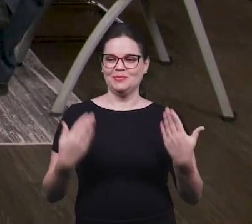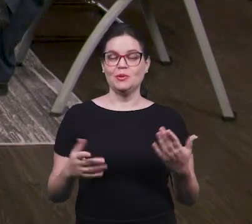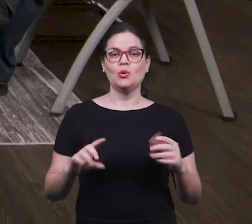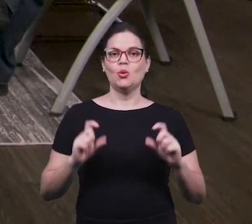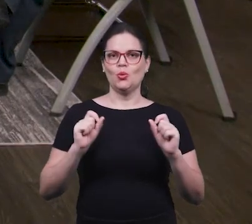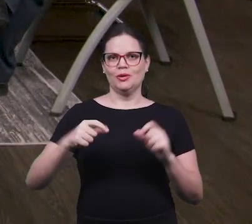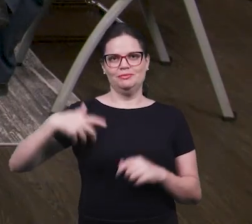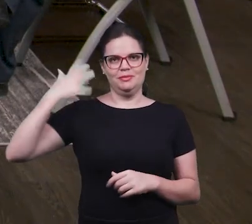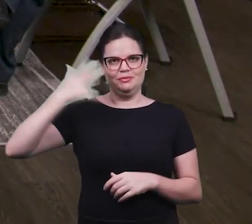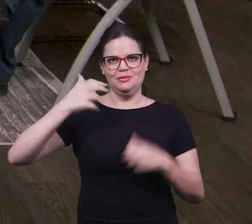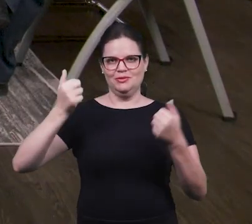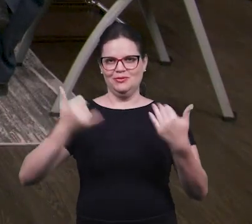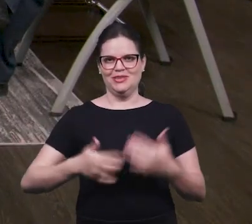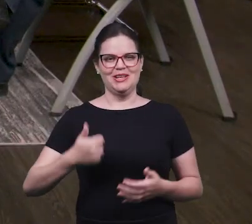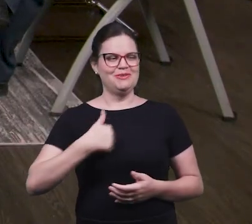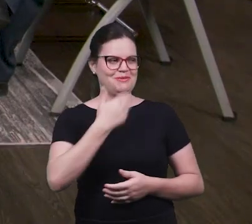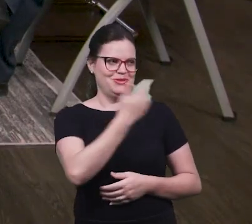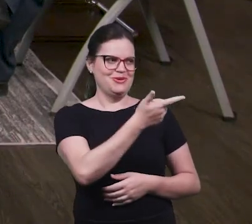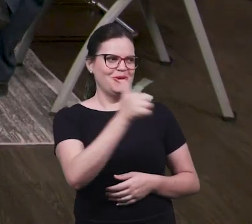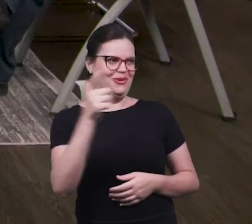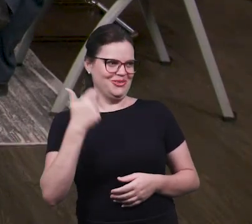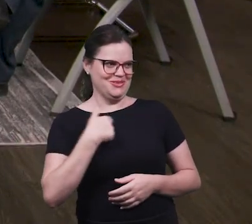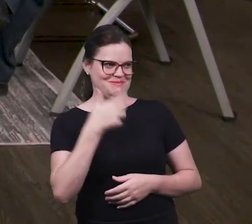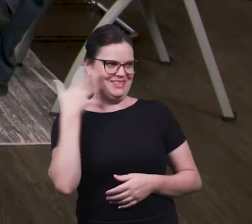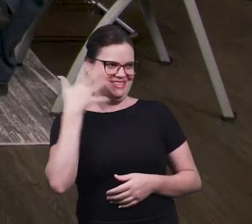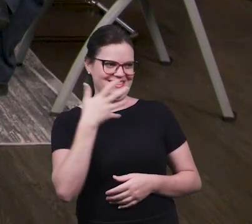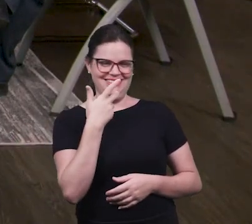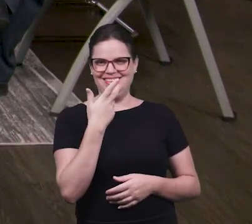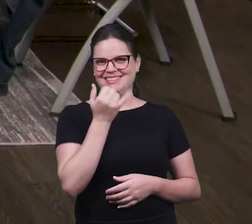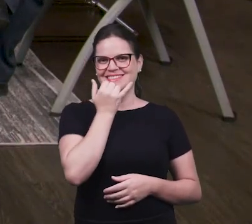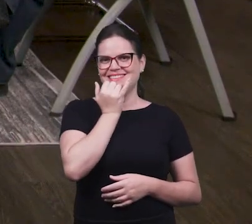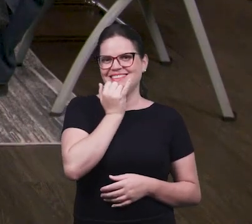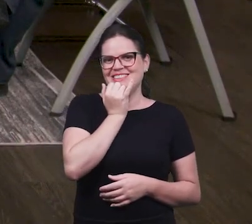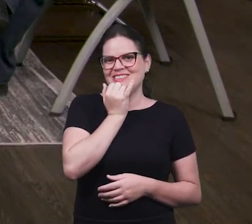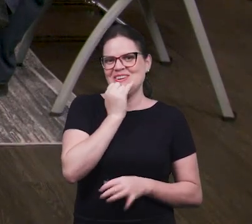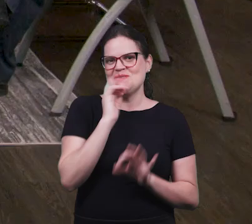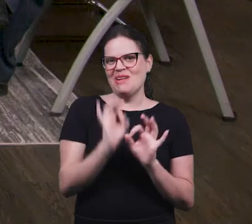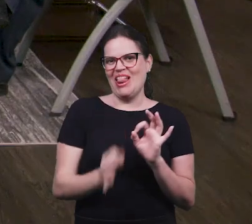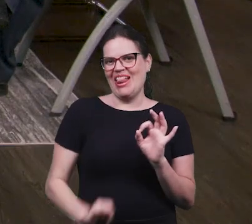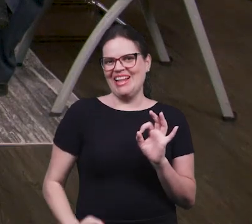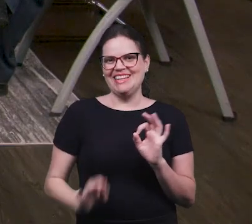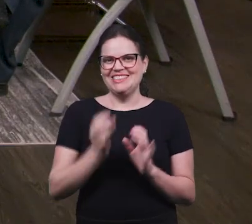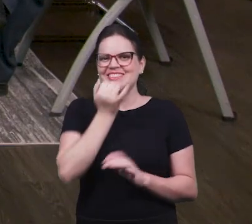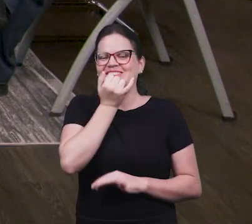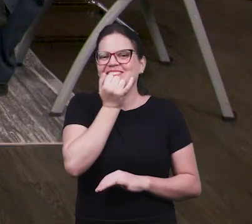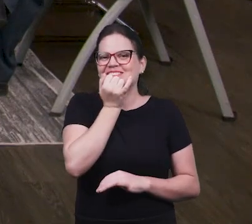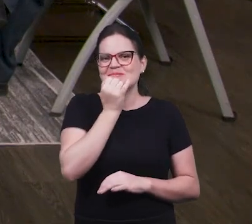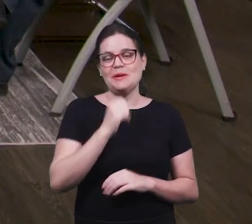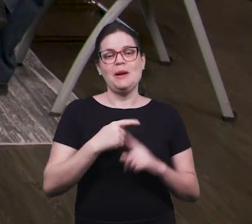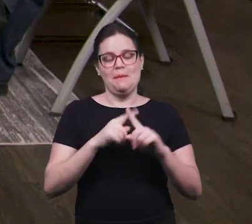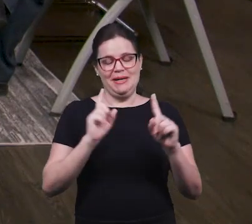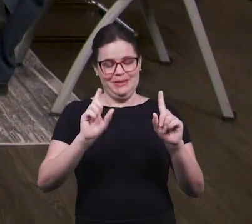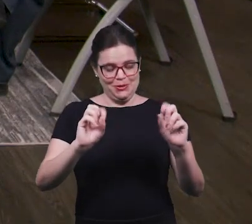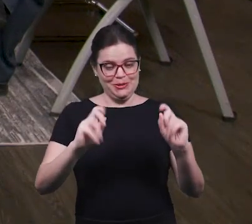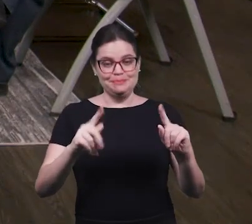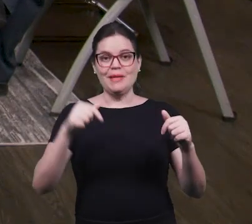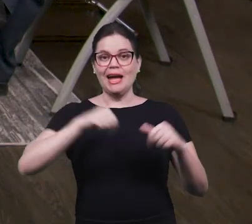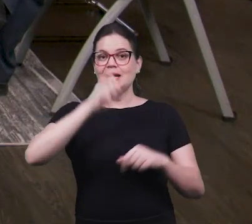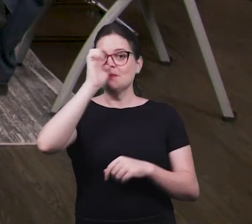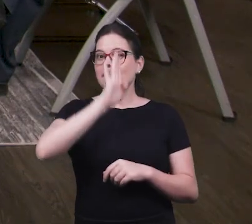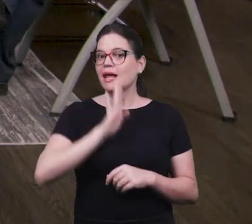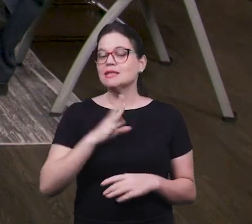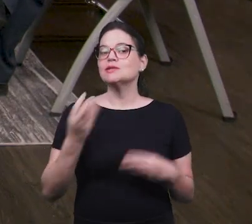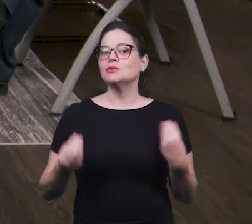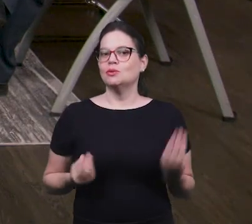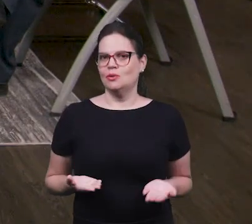vou deixar para os outros falarem aqui um pouco, sobre a nossa situação no Brasil. Então vai chegar